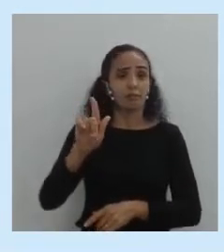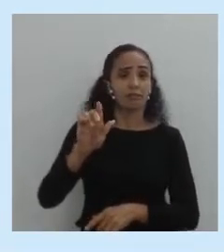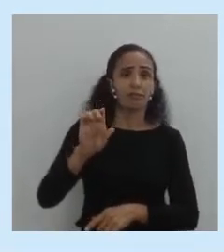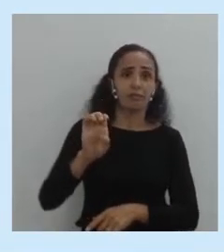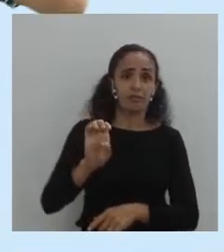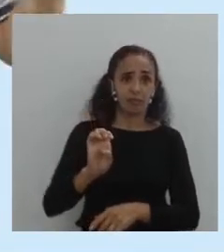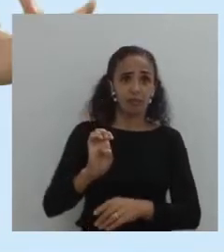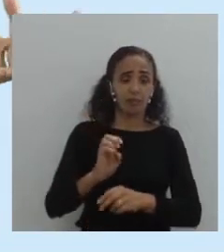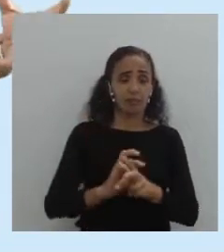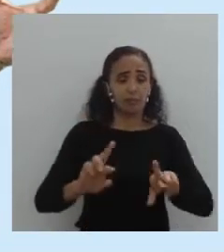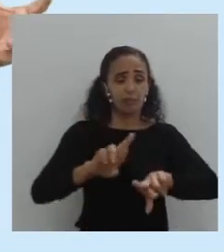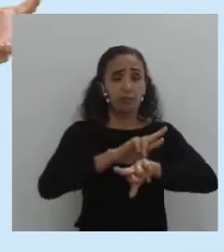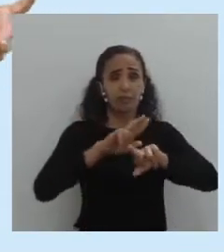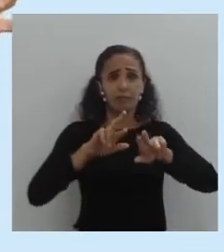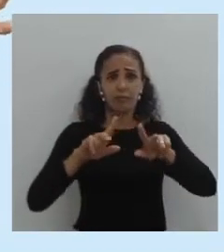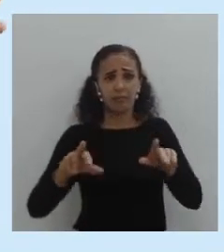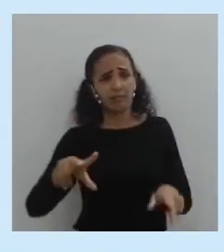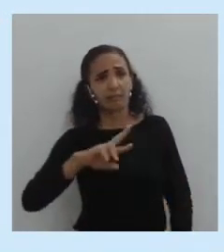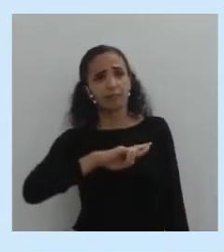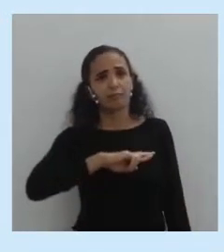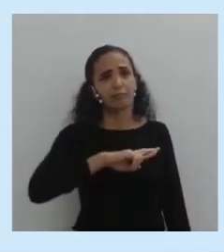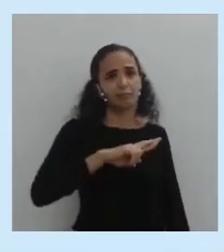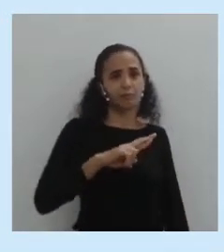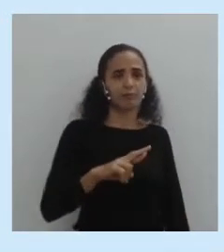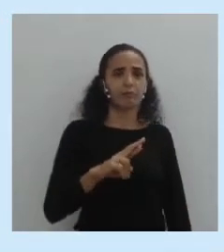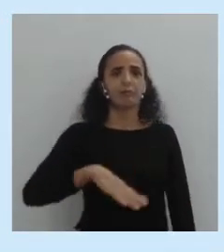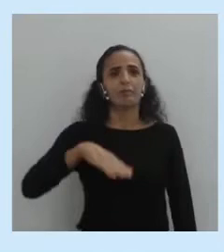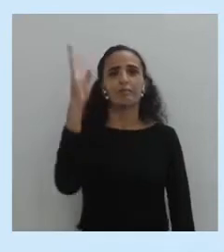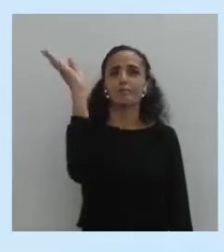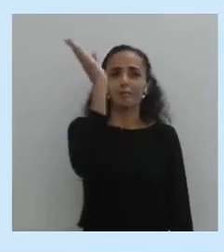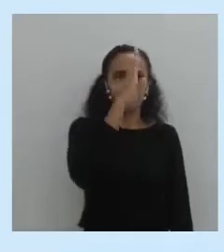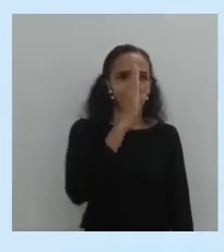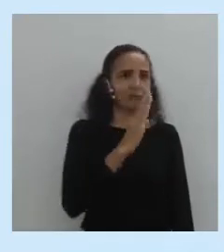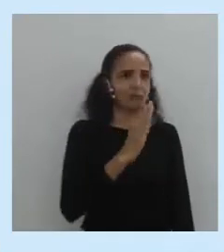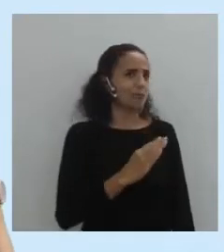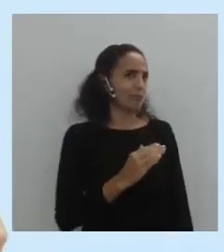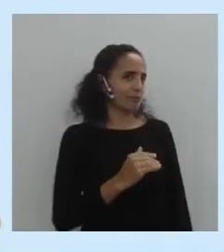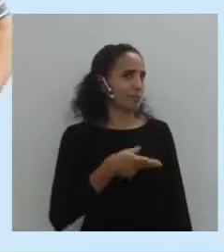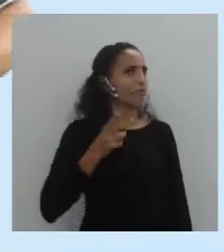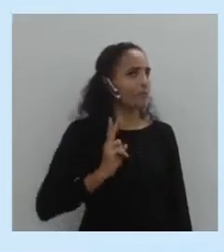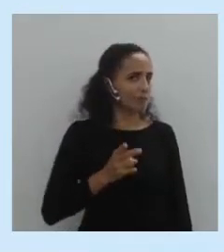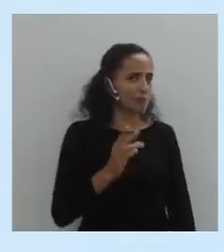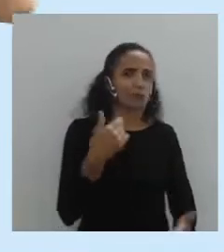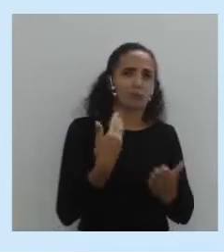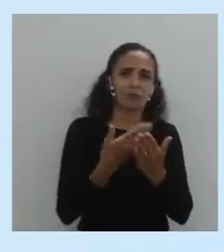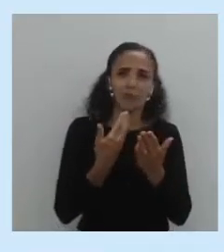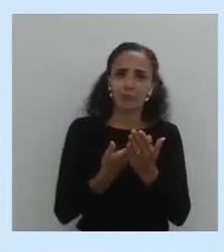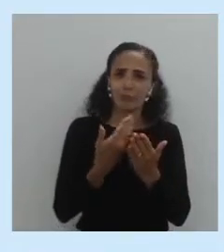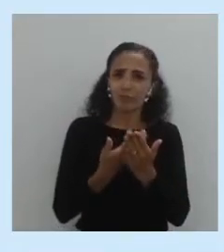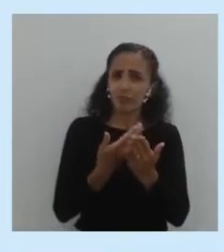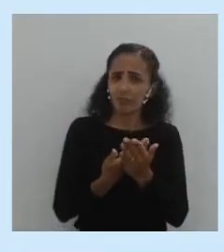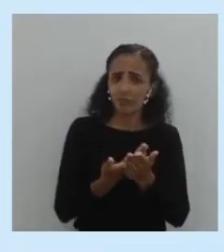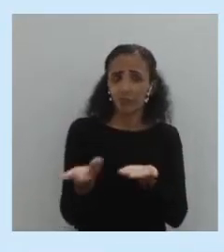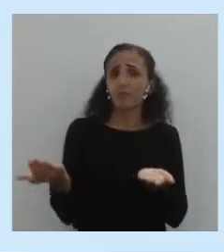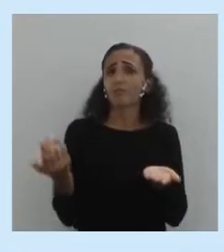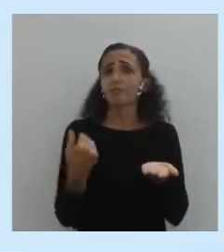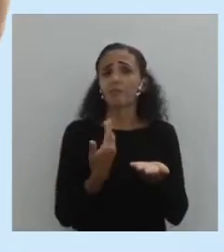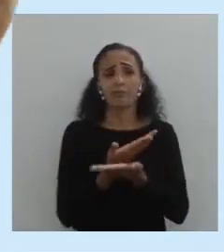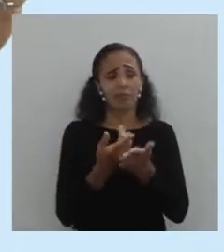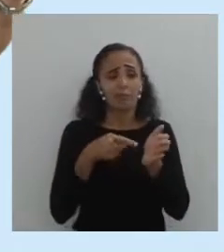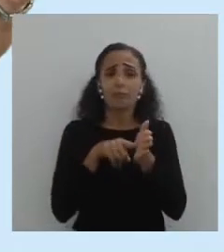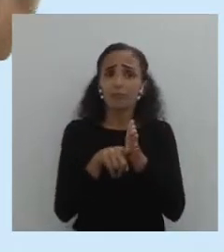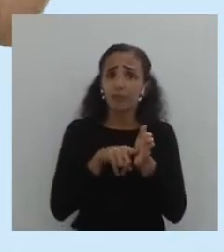sobre essa diversidade religiosa no Brasil. Vamos lá. Então, são dados estatísticos.